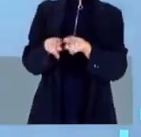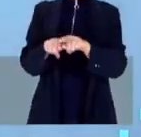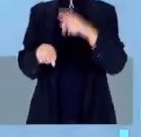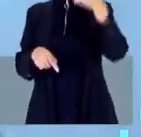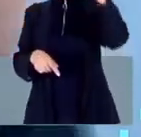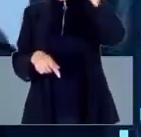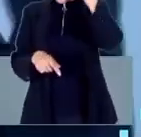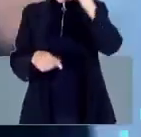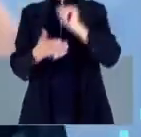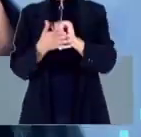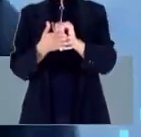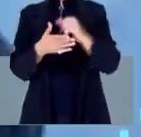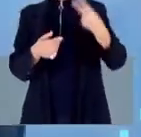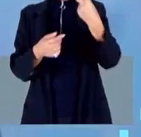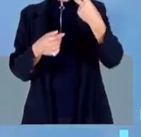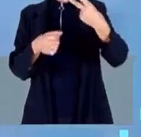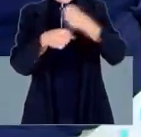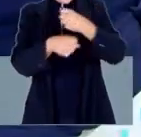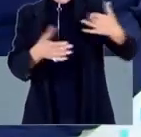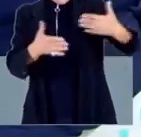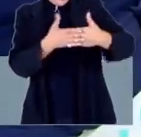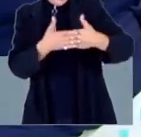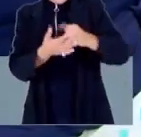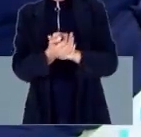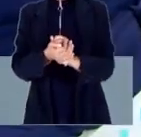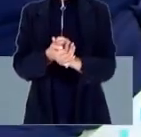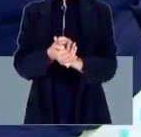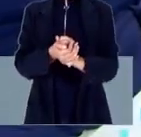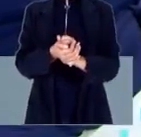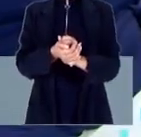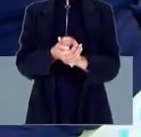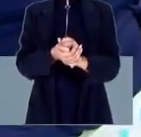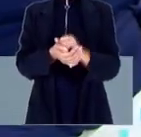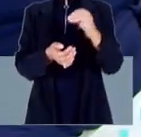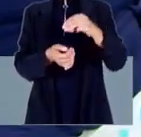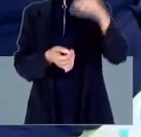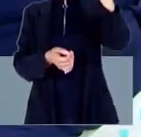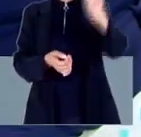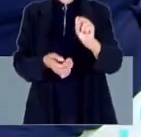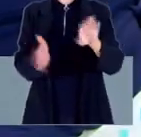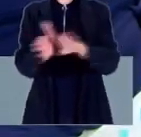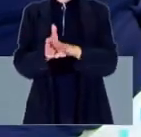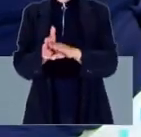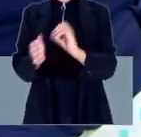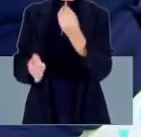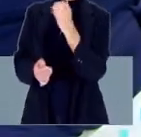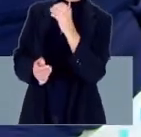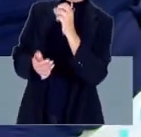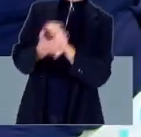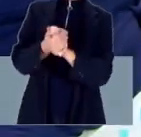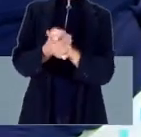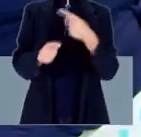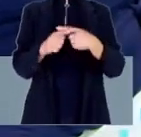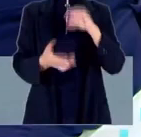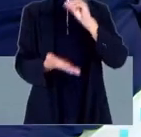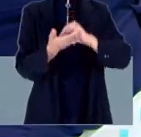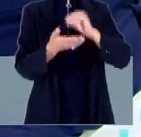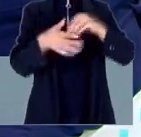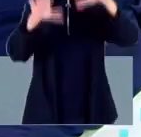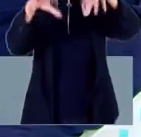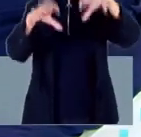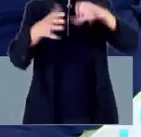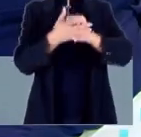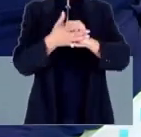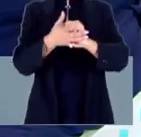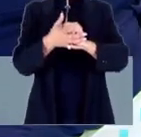Elas tiveram nos últimos dois anos o Mato Grosso do Sul até o Rio Grande do Sul 60 bilhões por falta de chuva que vem da Amazônia